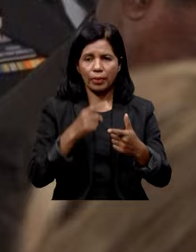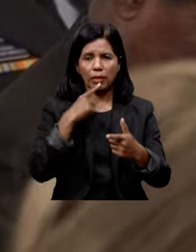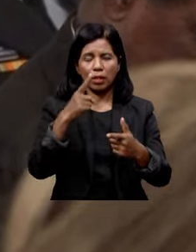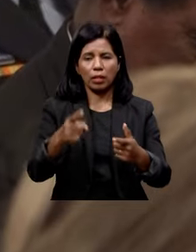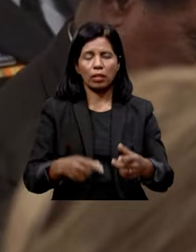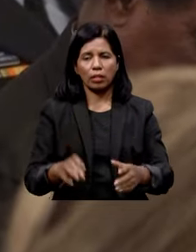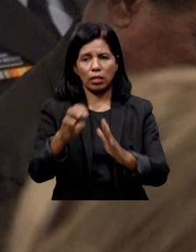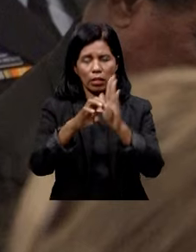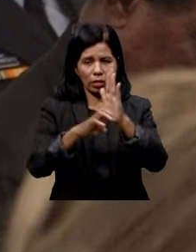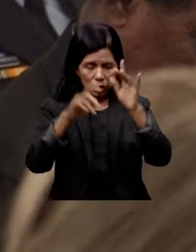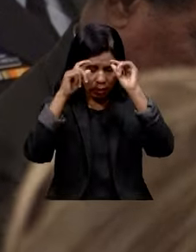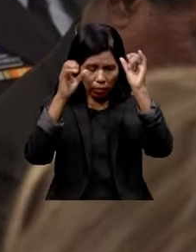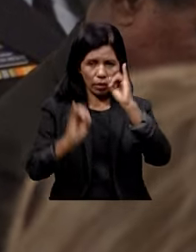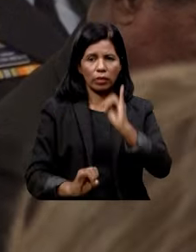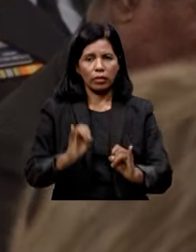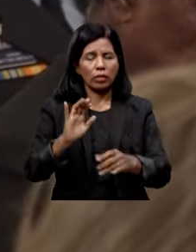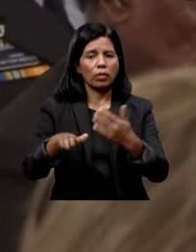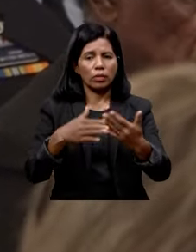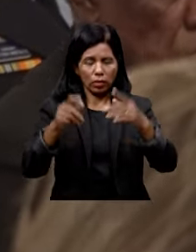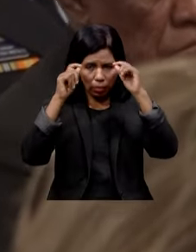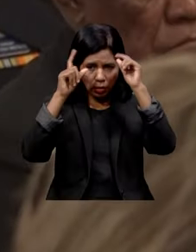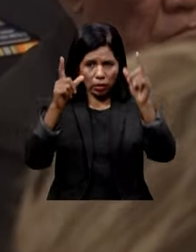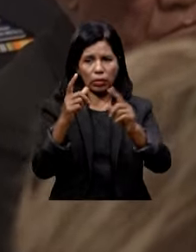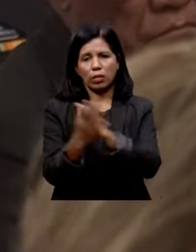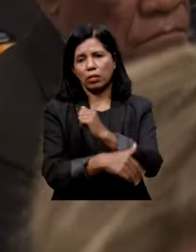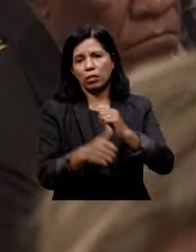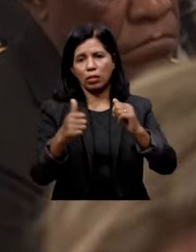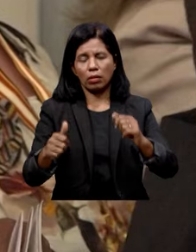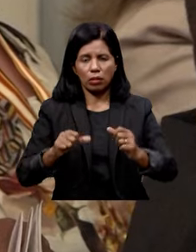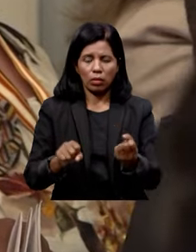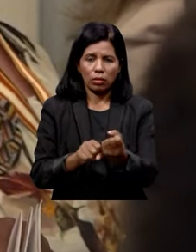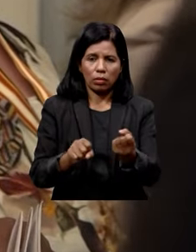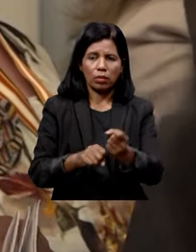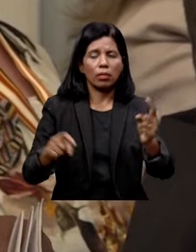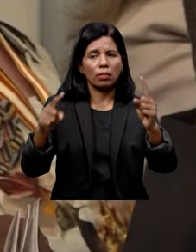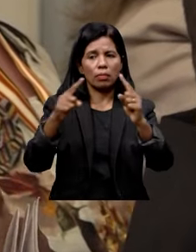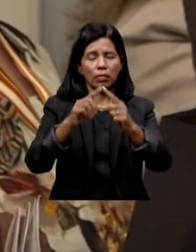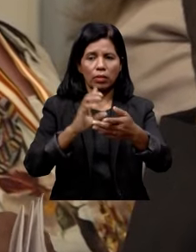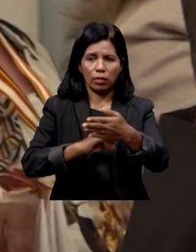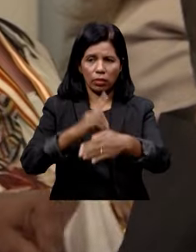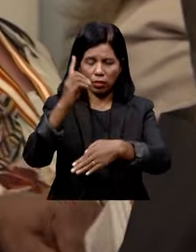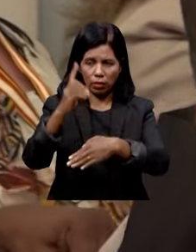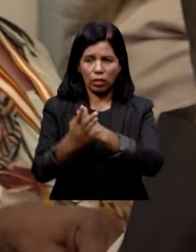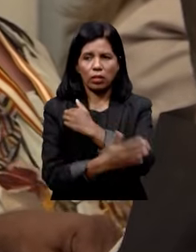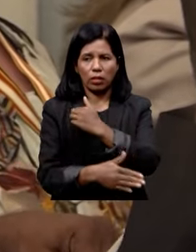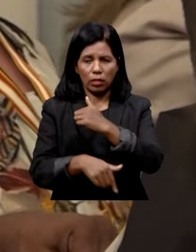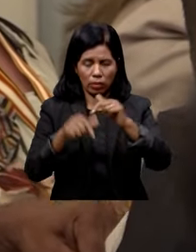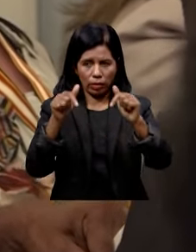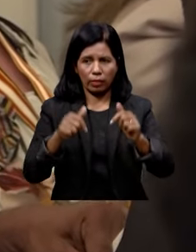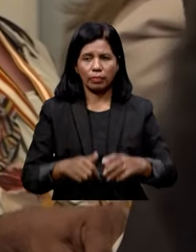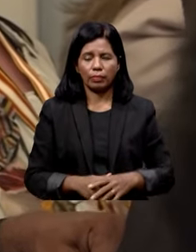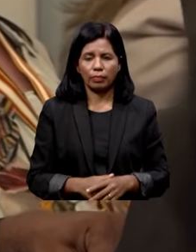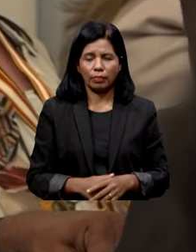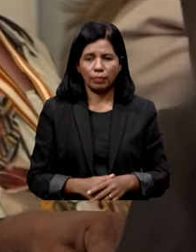Estado Timor-Leste bem devido Sira, tanto Timor-Leste no estrangeiro, deve contribui ao na desenvolvimento do país nenian.